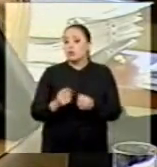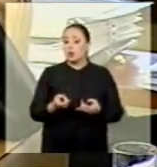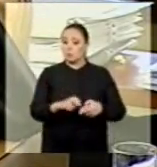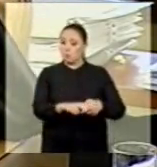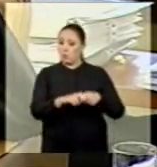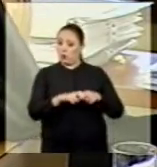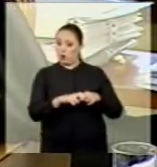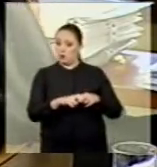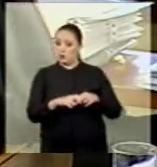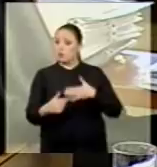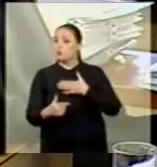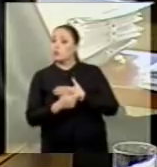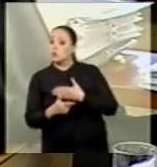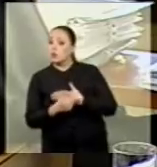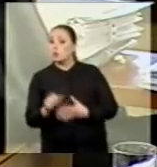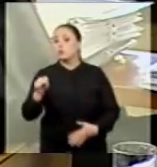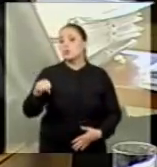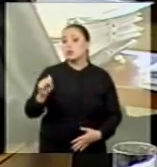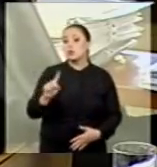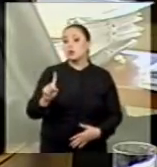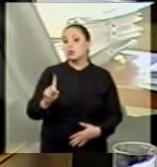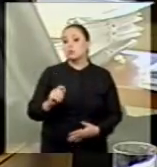função ou não?